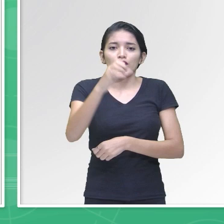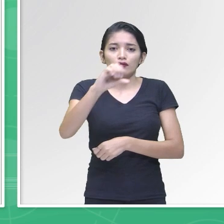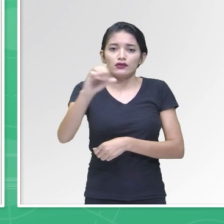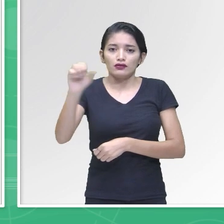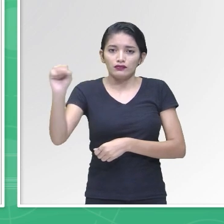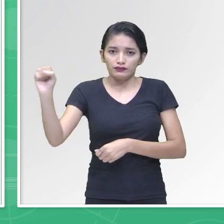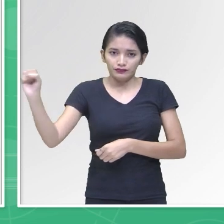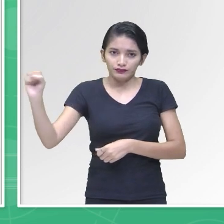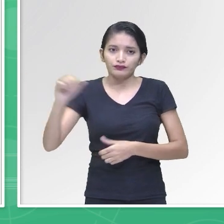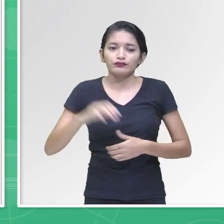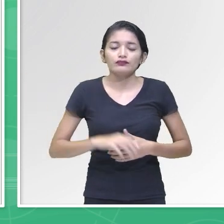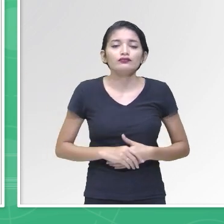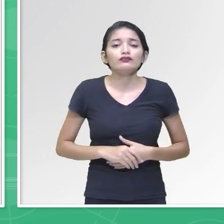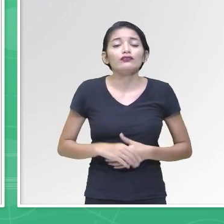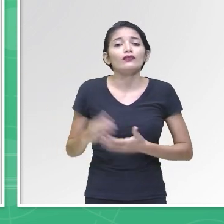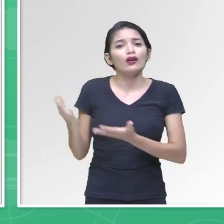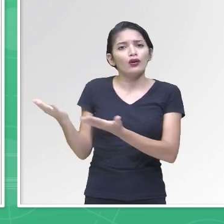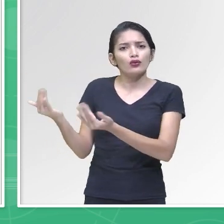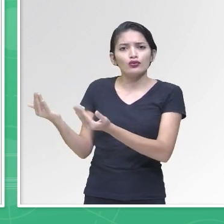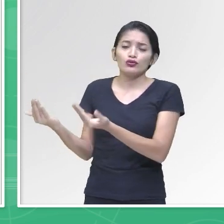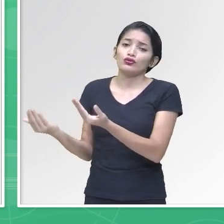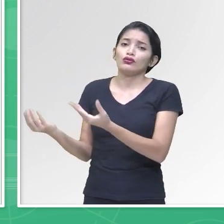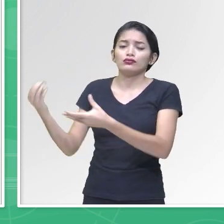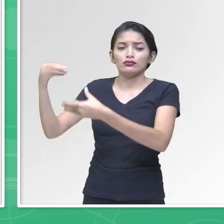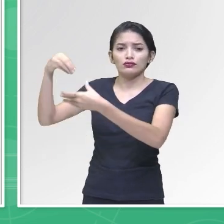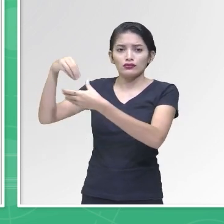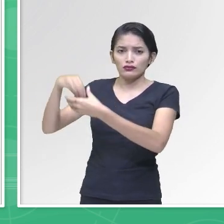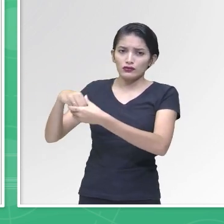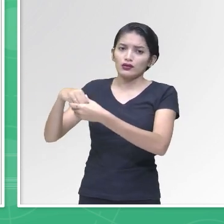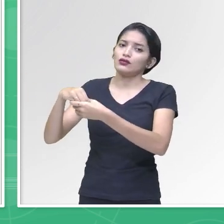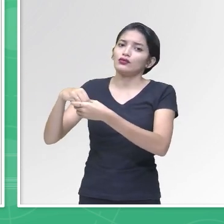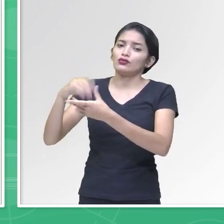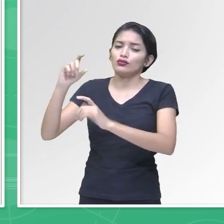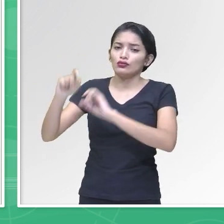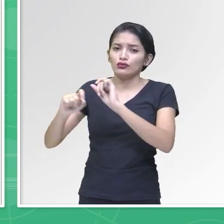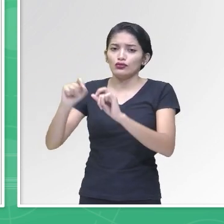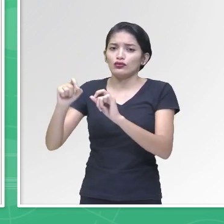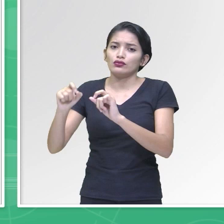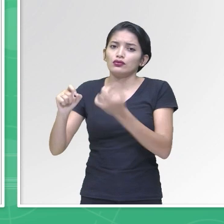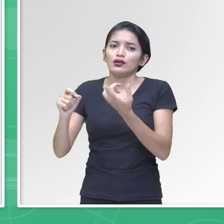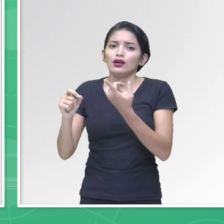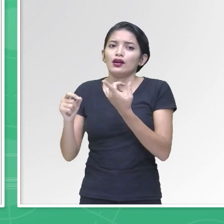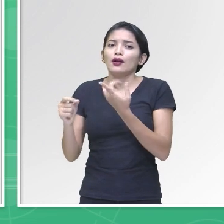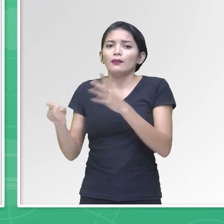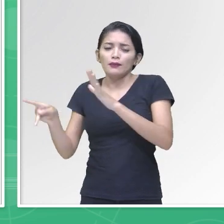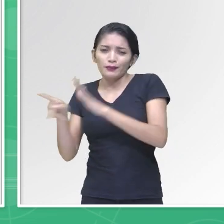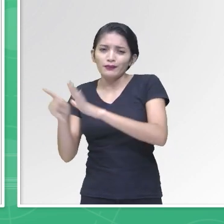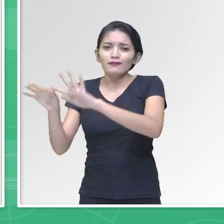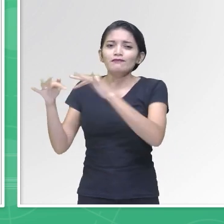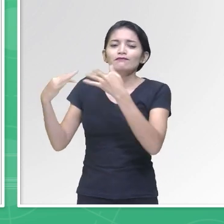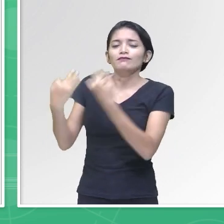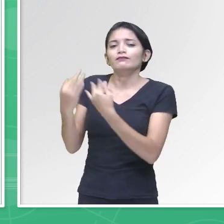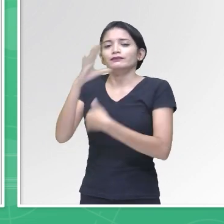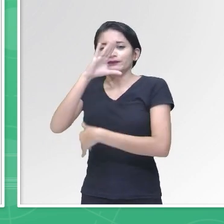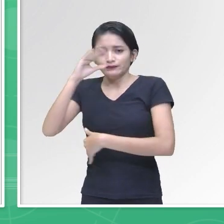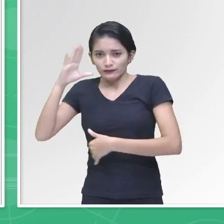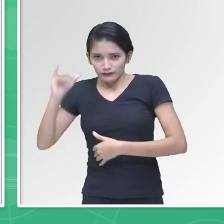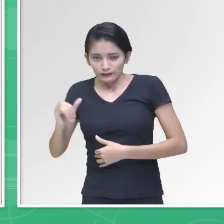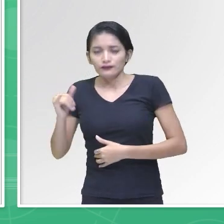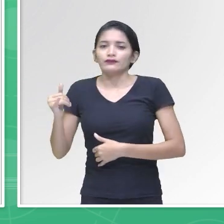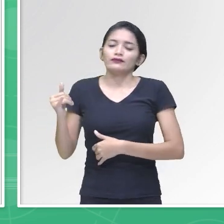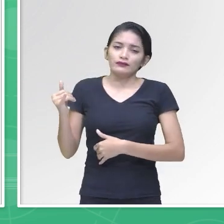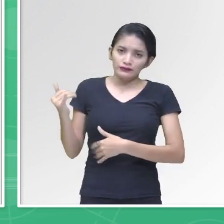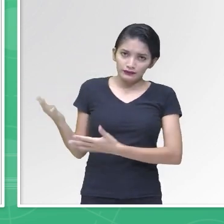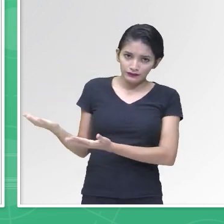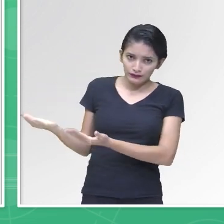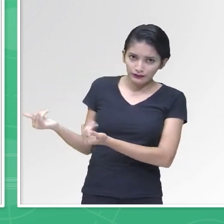1988. Os jovens são inseridos no capítulo que trata dos interesses da família, da criança, do